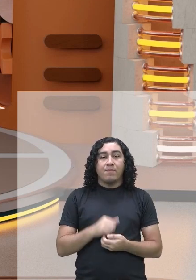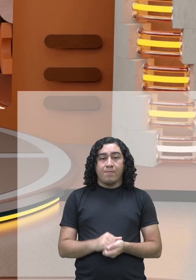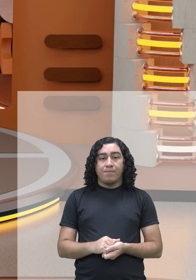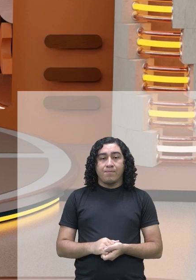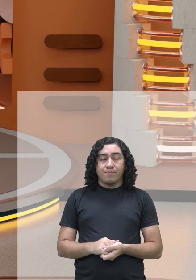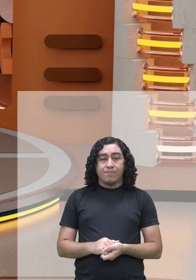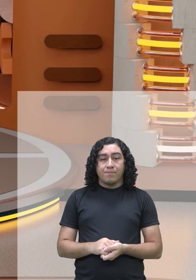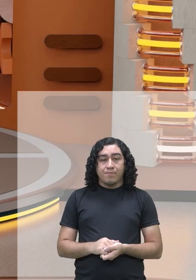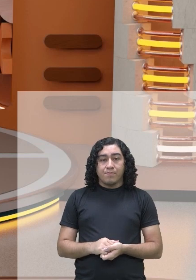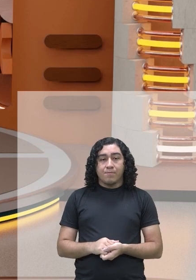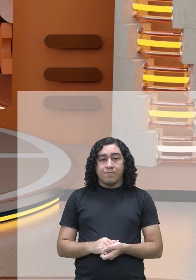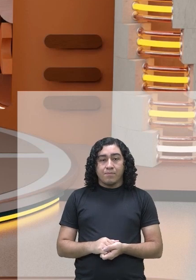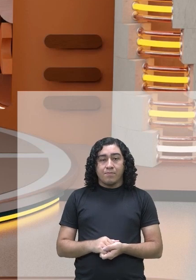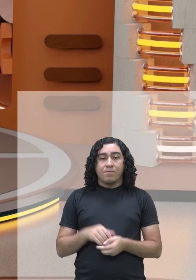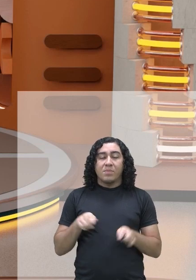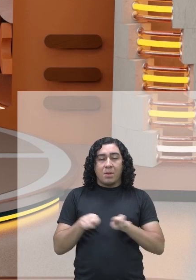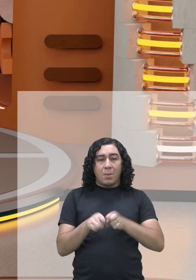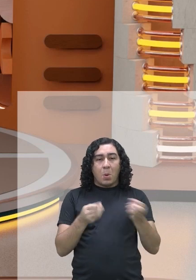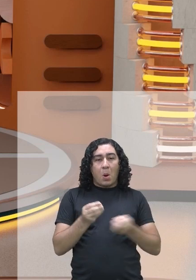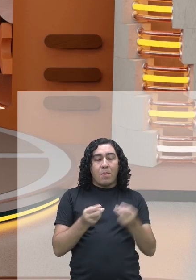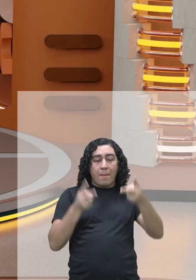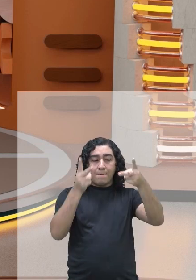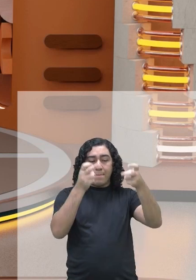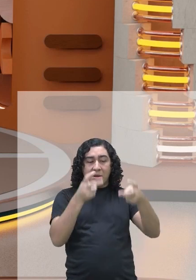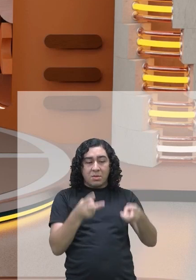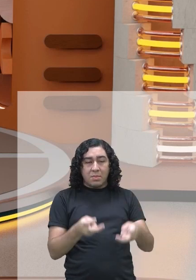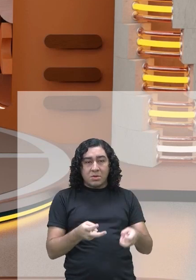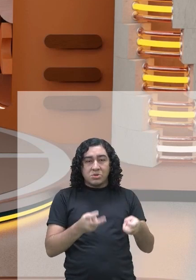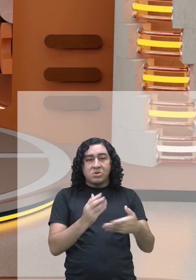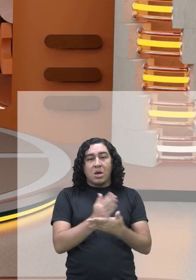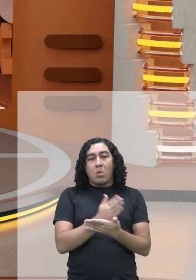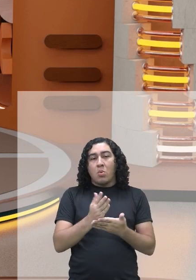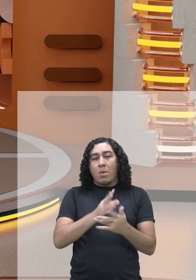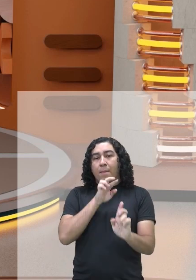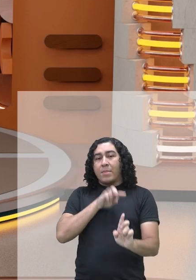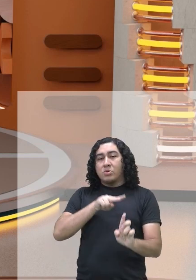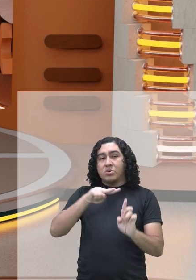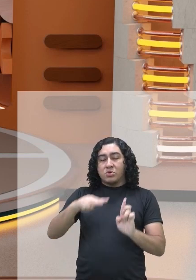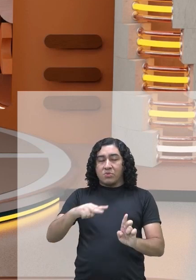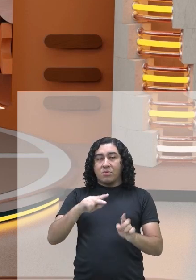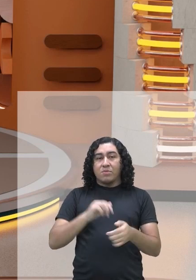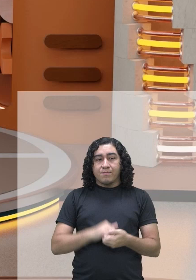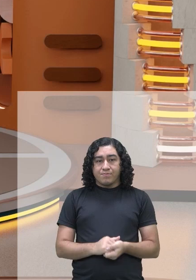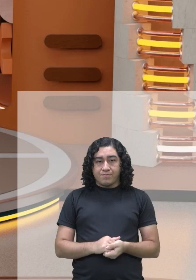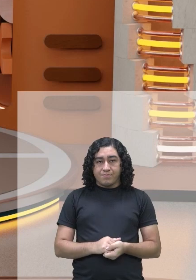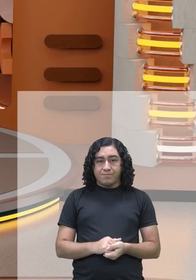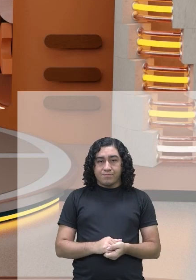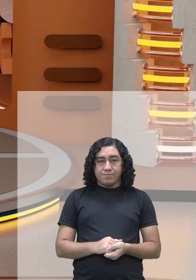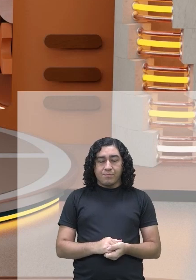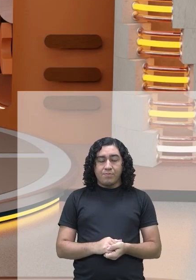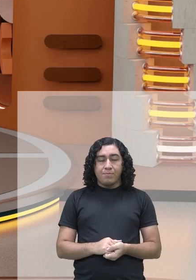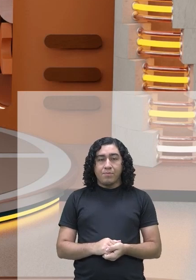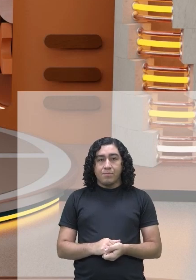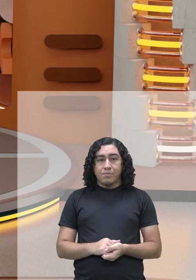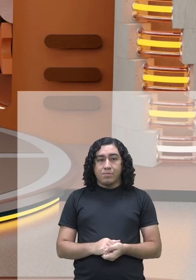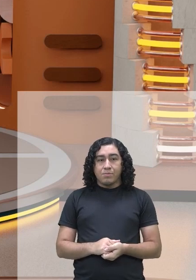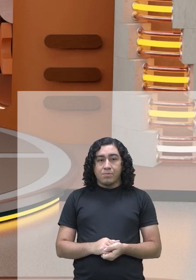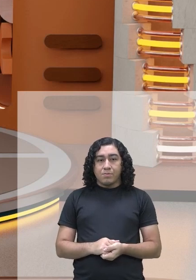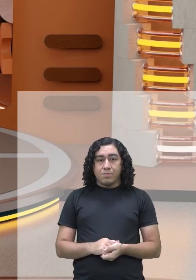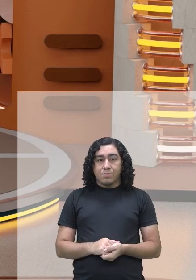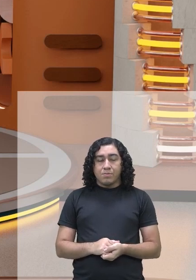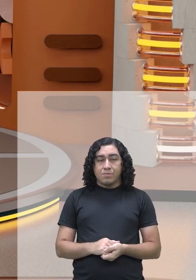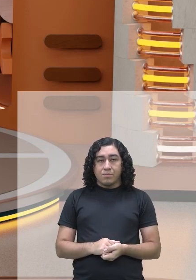forma e na percepção de um determinado olhar, que é o olhar, que é a percepção